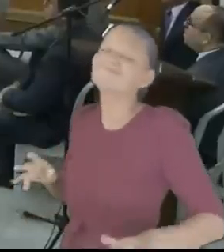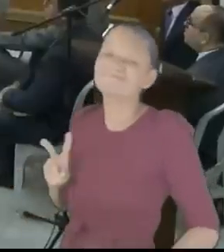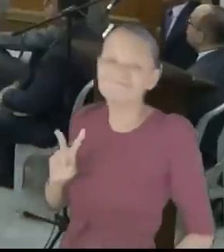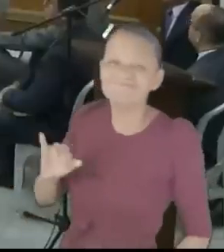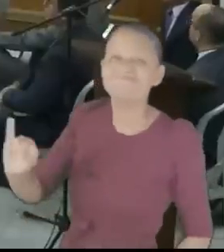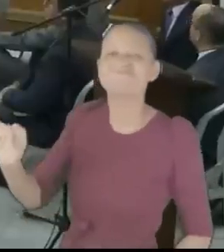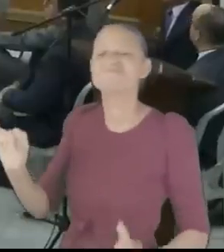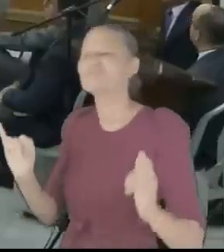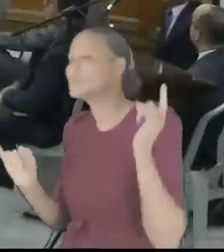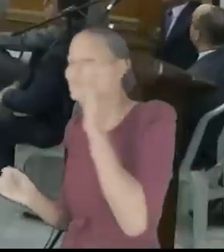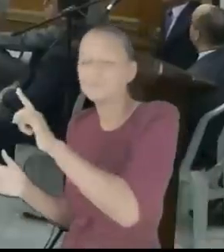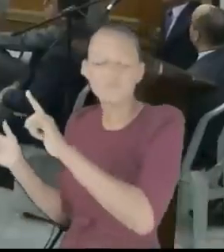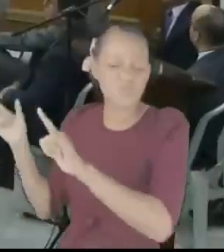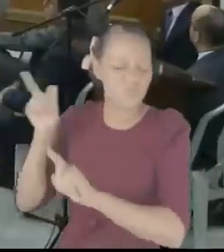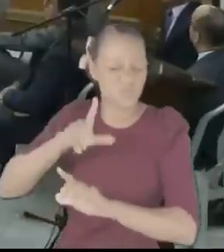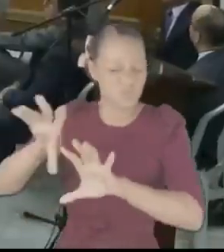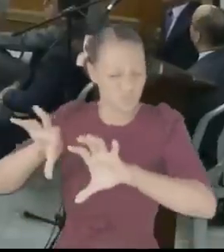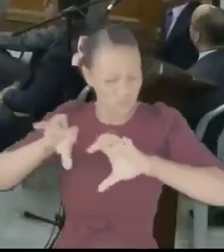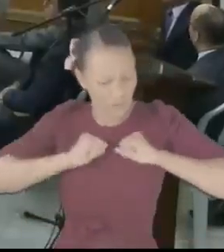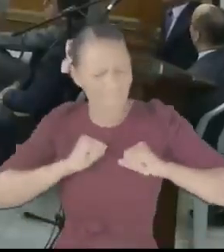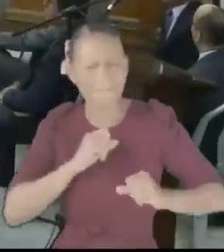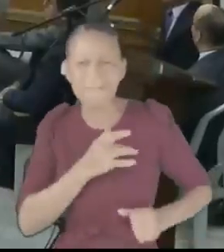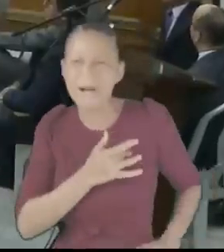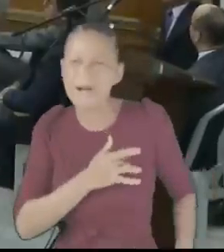alcançará misericórdia.